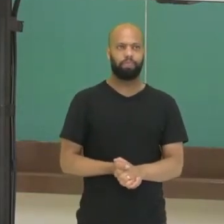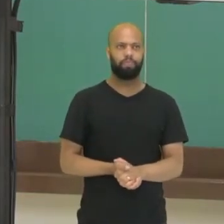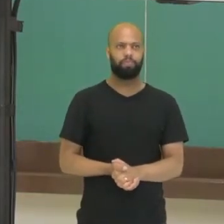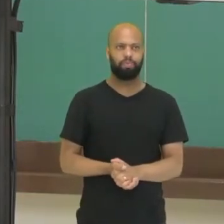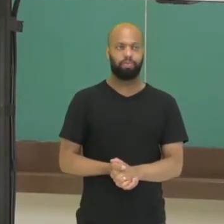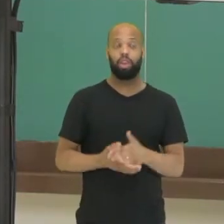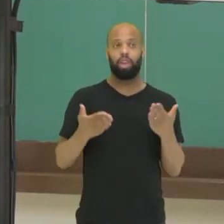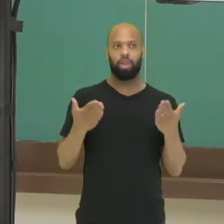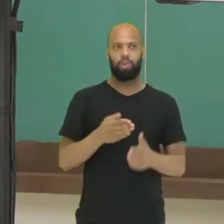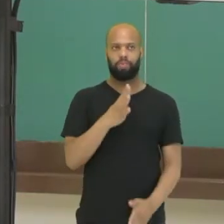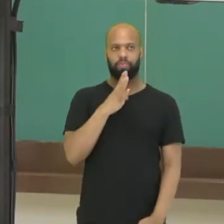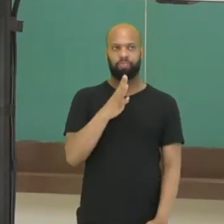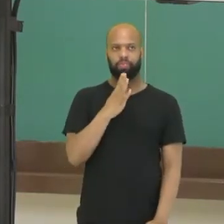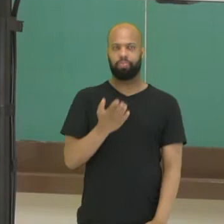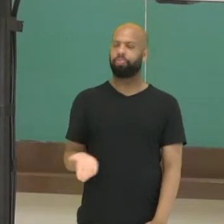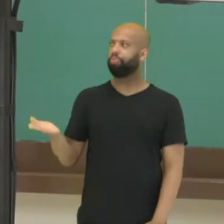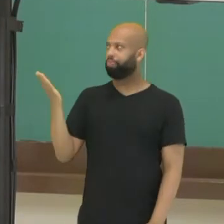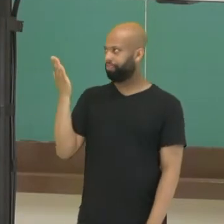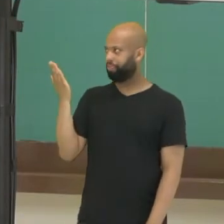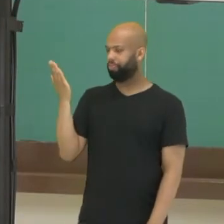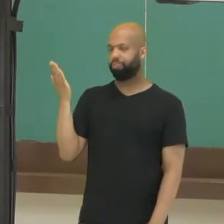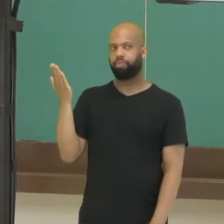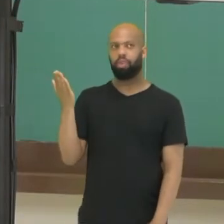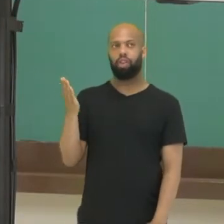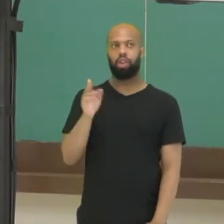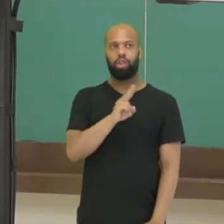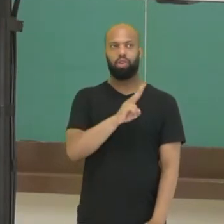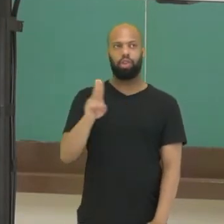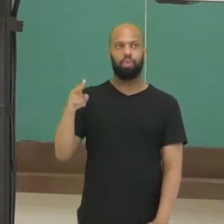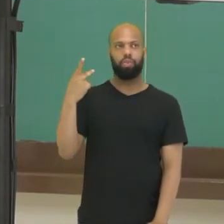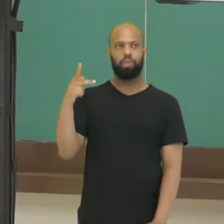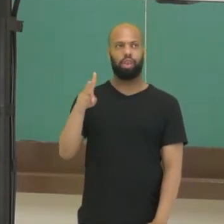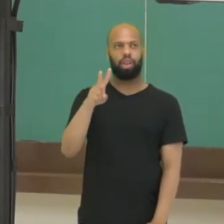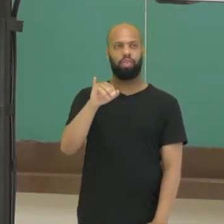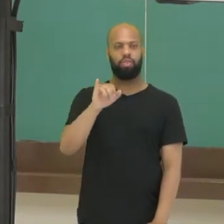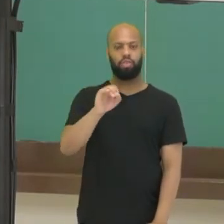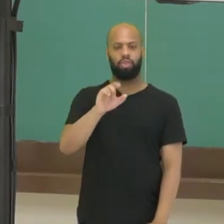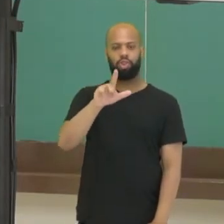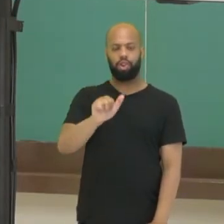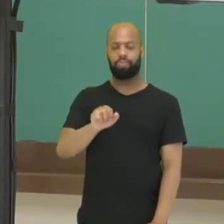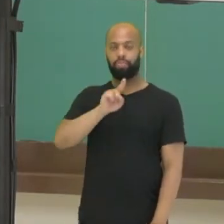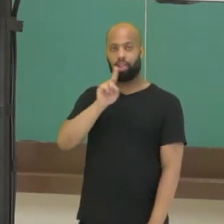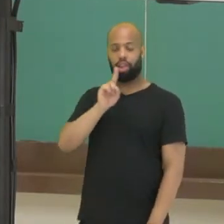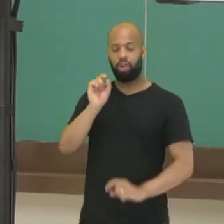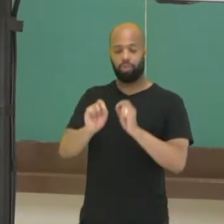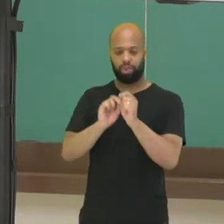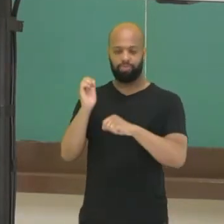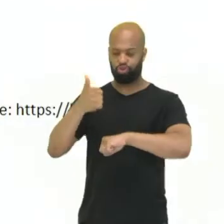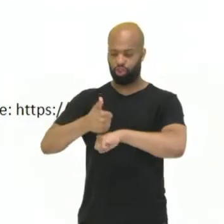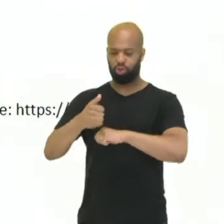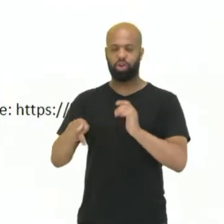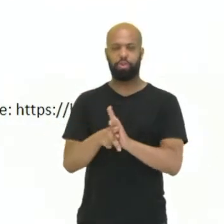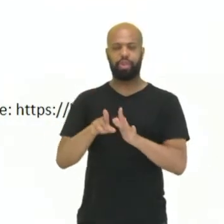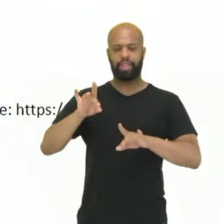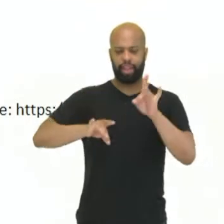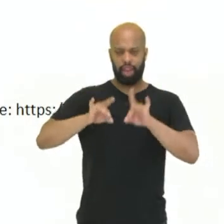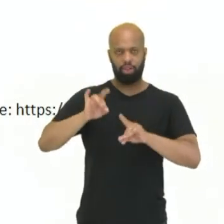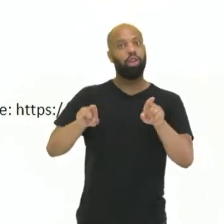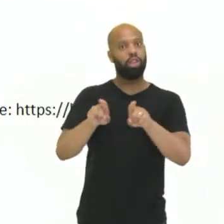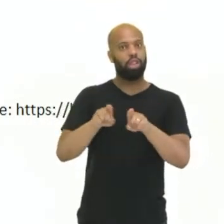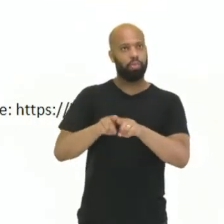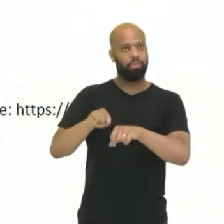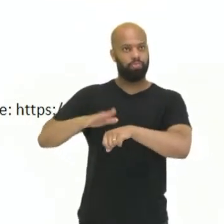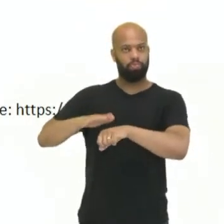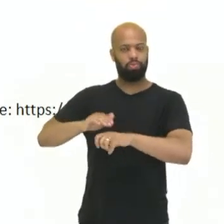Então, vamos conhecer um pouquinho a artista Viola Spolin, né? Então, a autora e diretora de teatro é considerada por muitos como